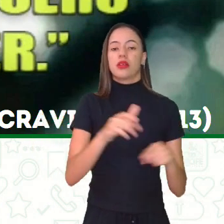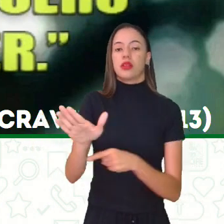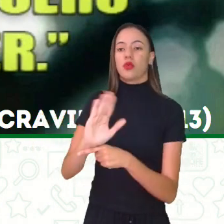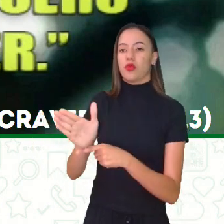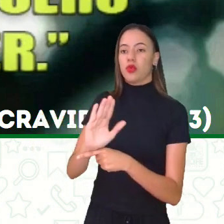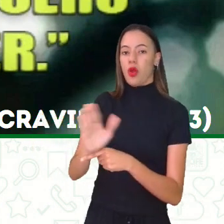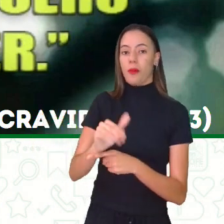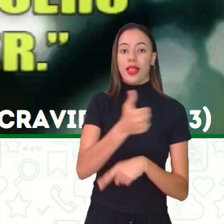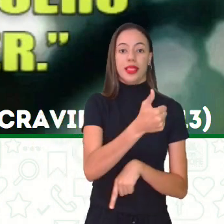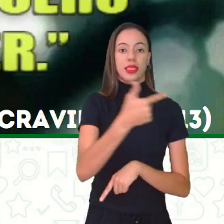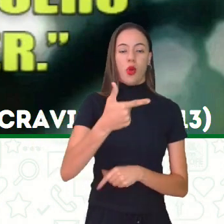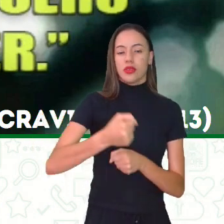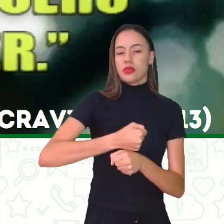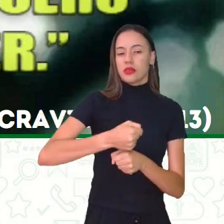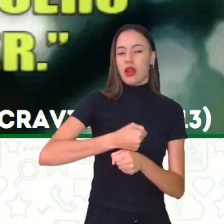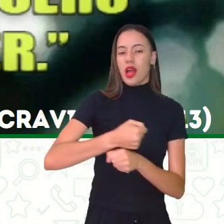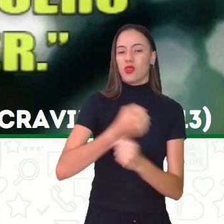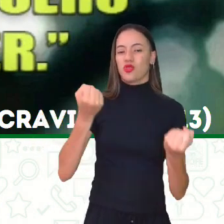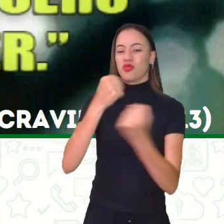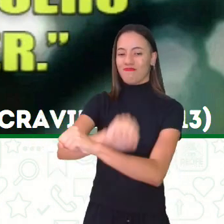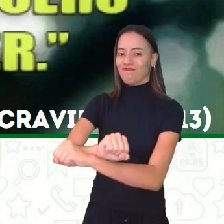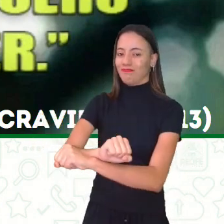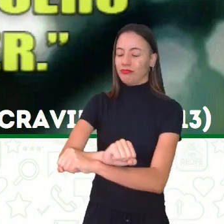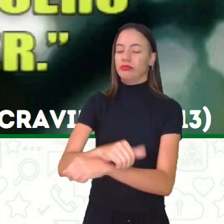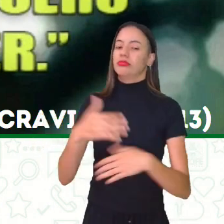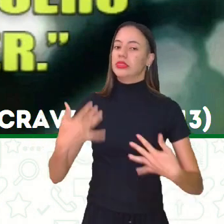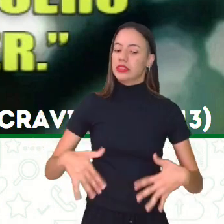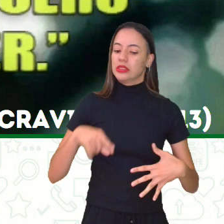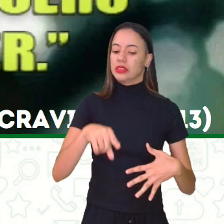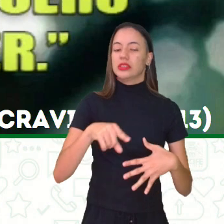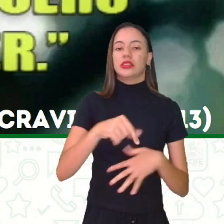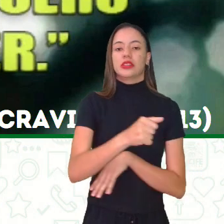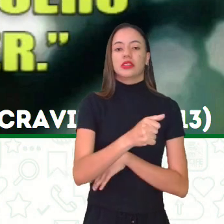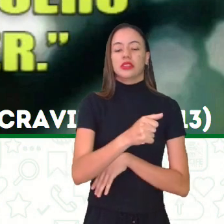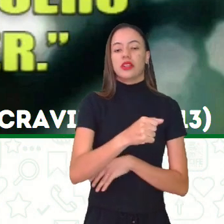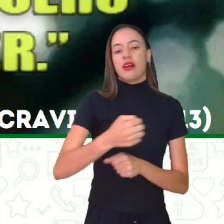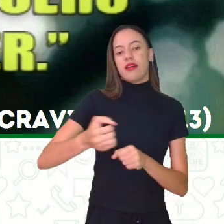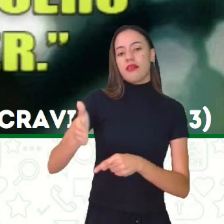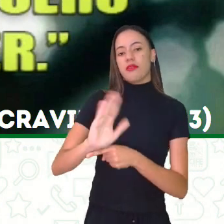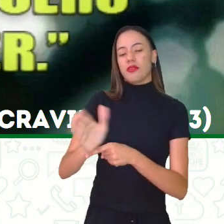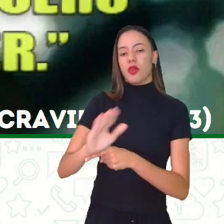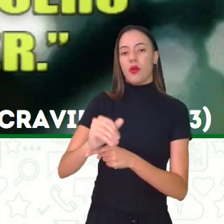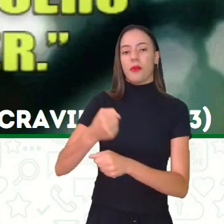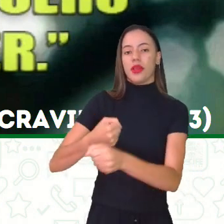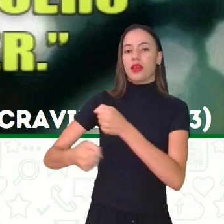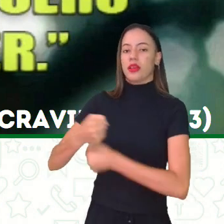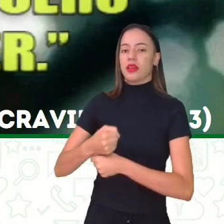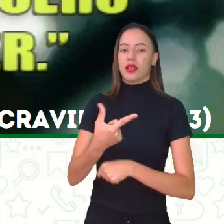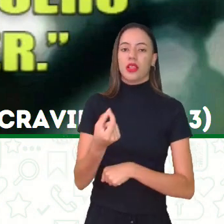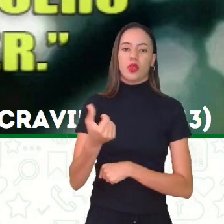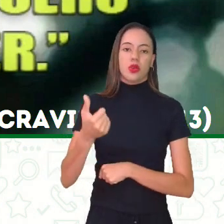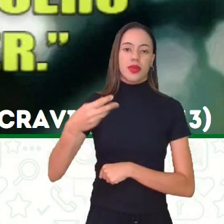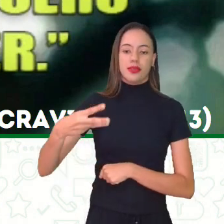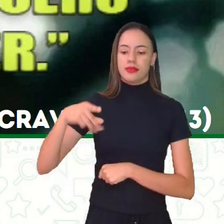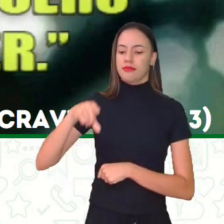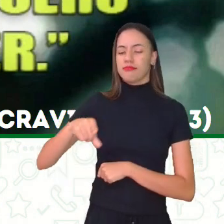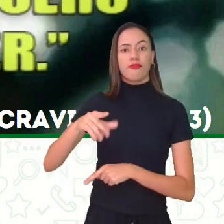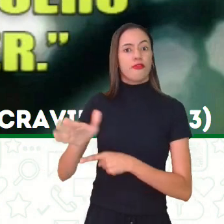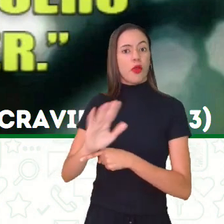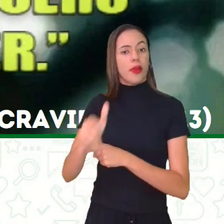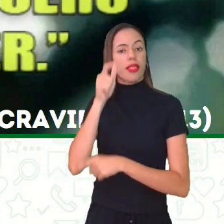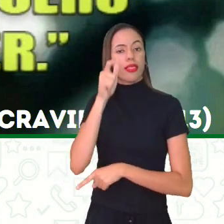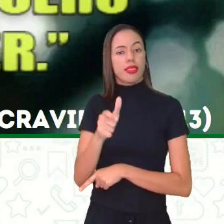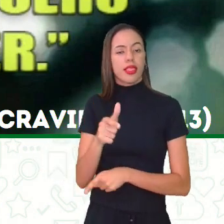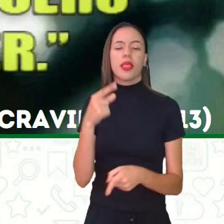filme 12 Anos de Escravidão. É um filme de 2013, é um filme interessante porque